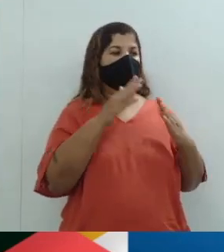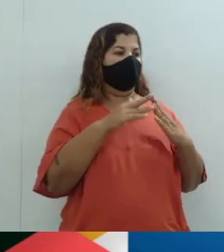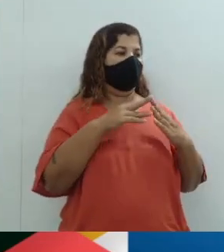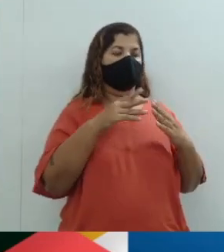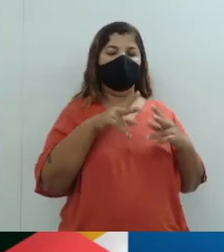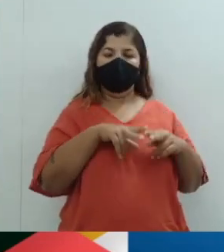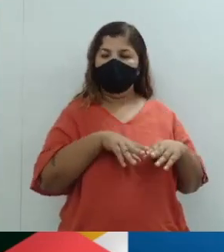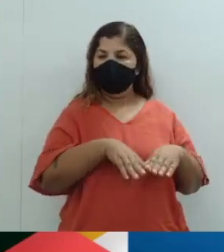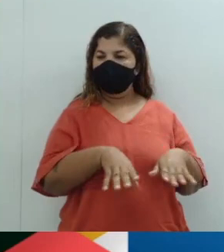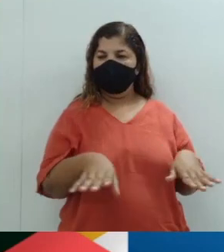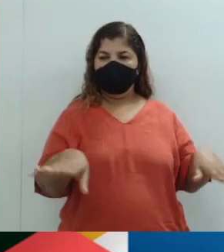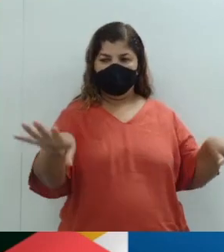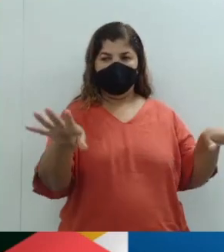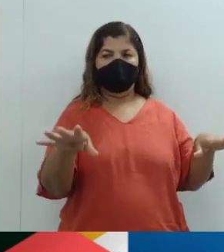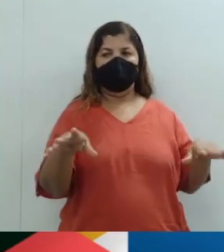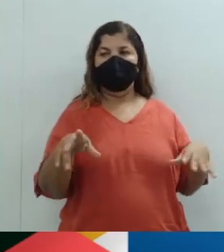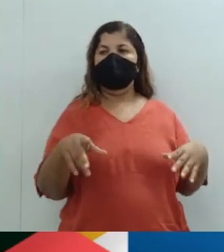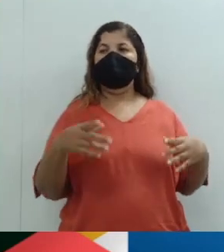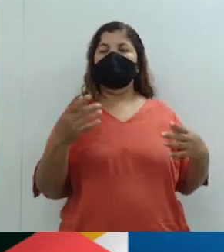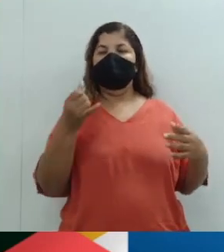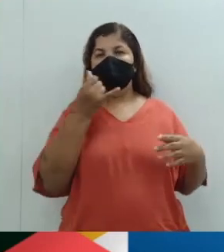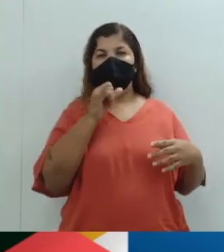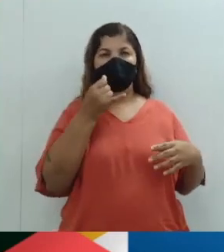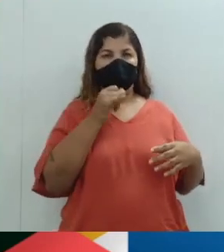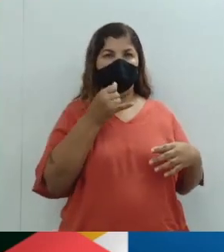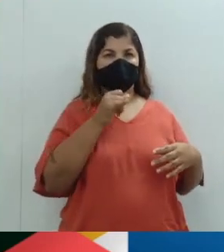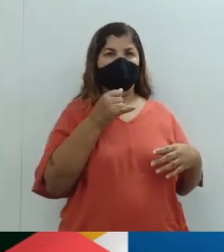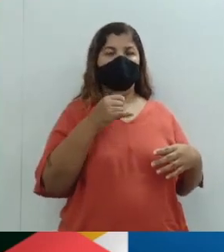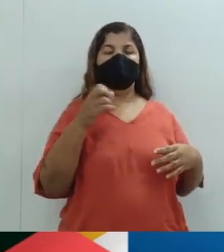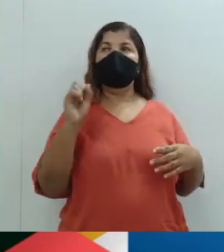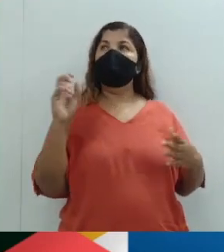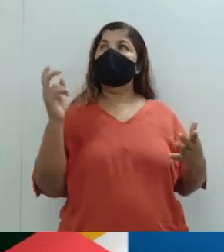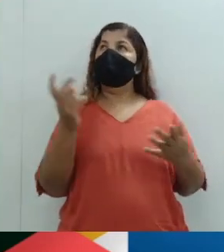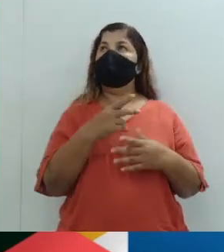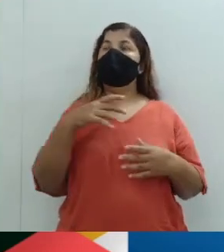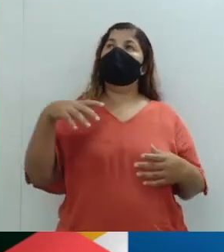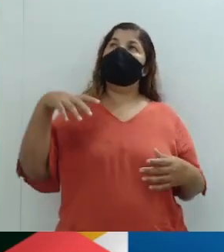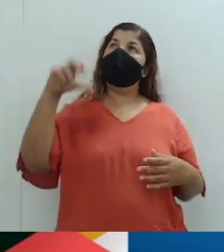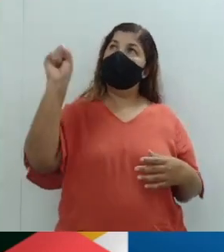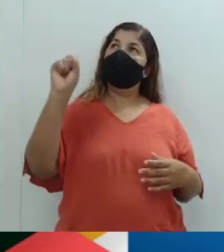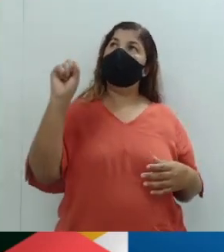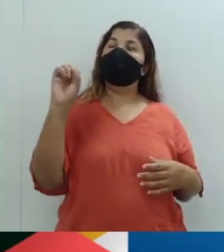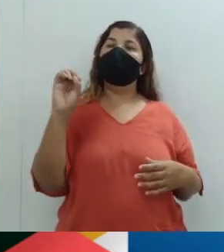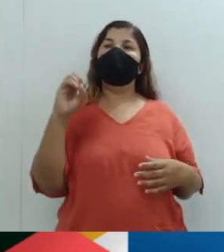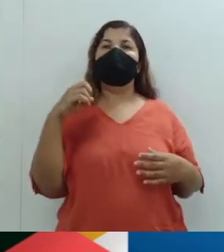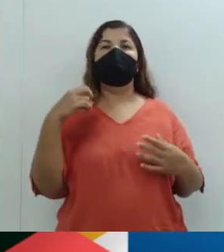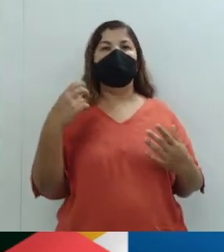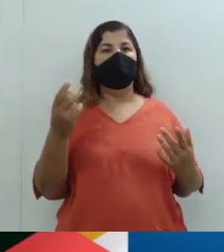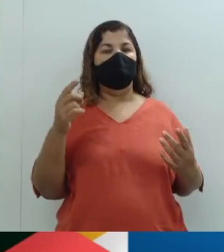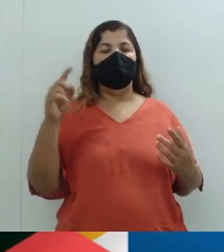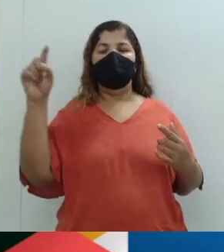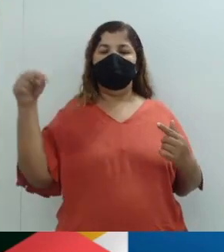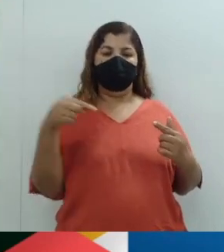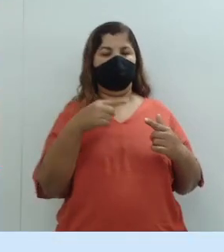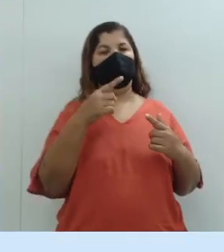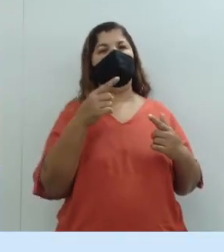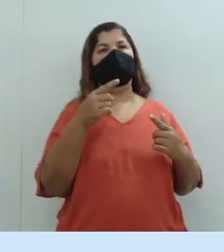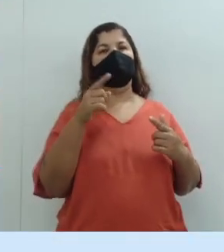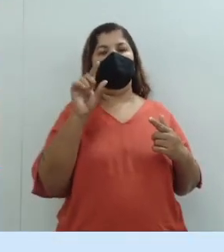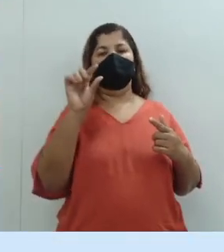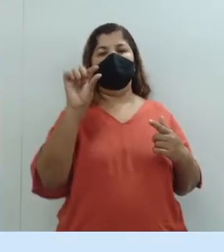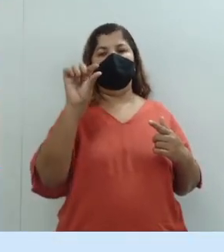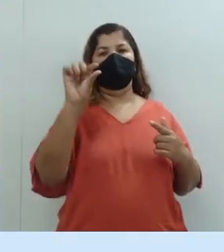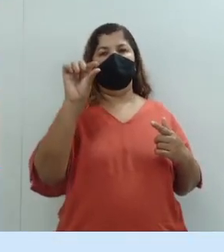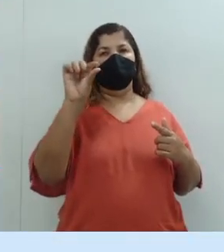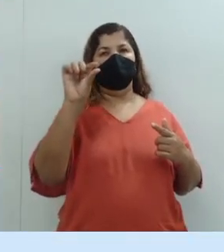por exemplo. Então, quando acontece um curto-circuito ou uma sobrecarga ali vindo da rede, o que é que acontece? O